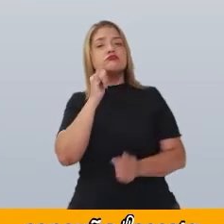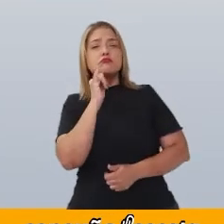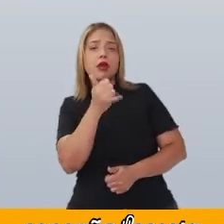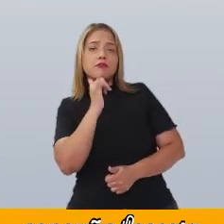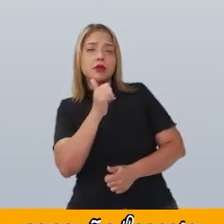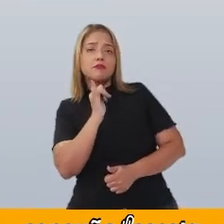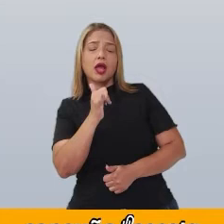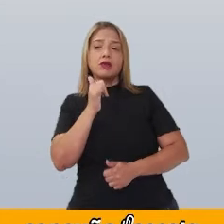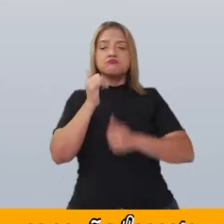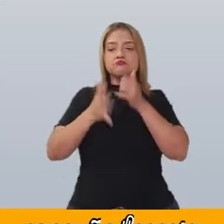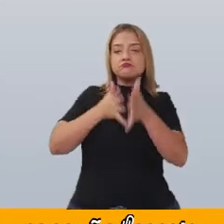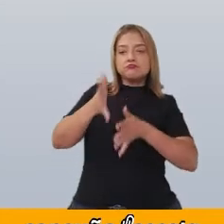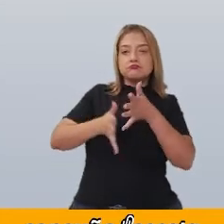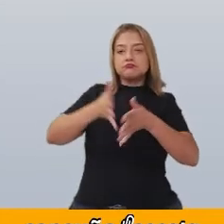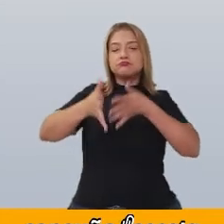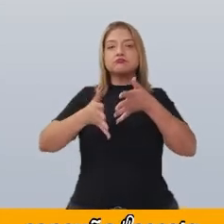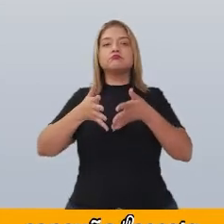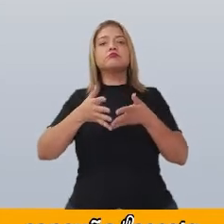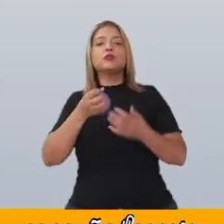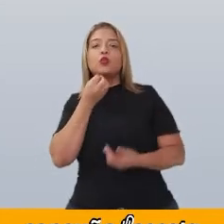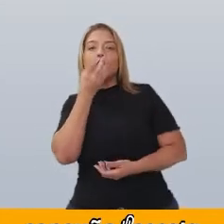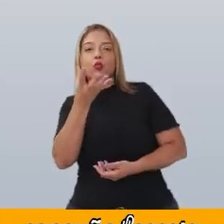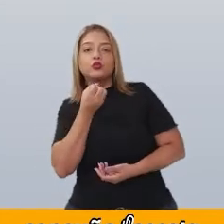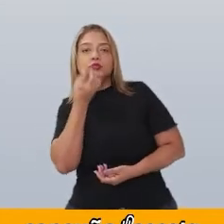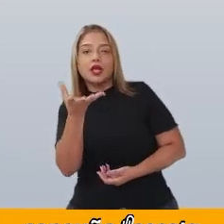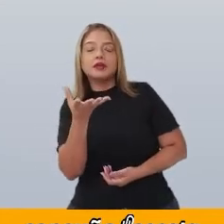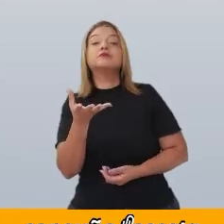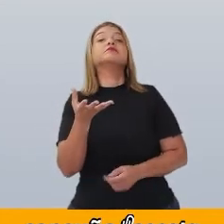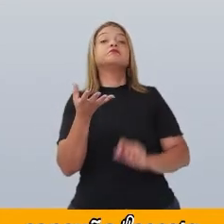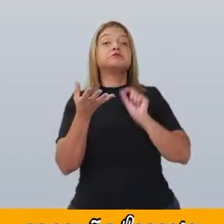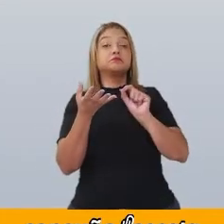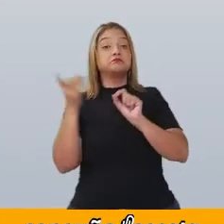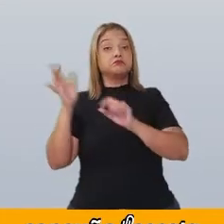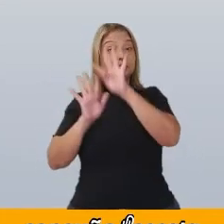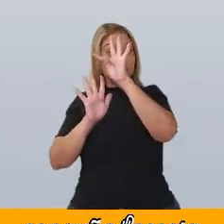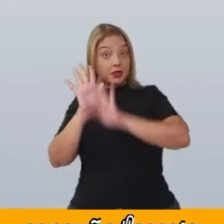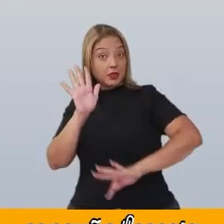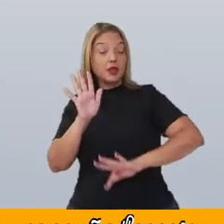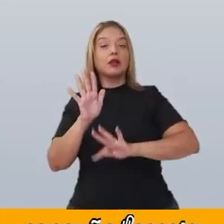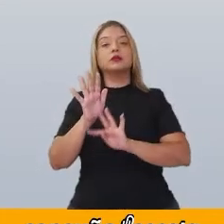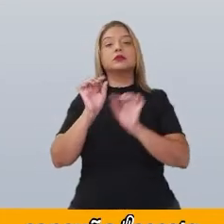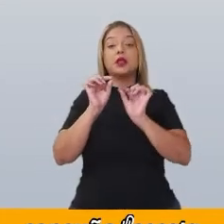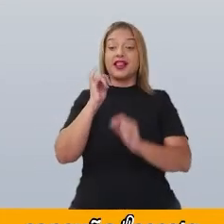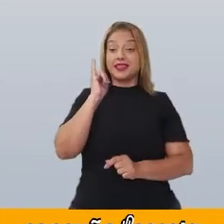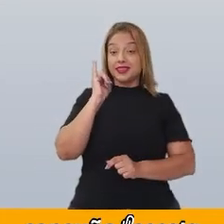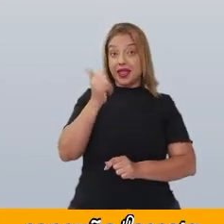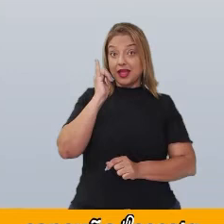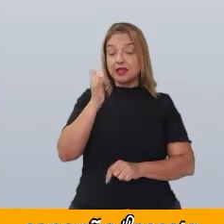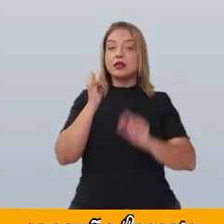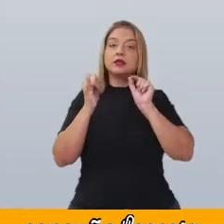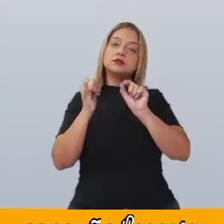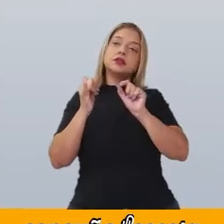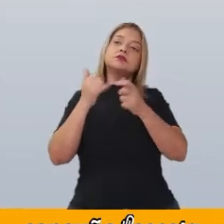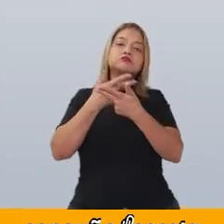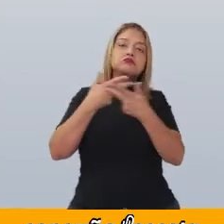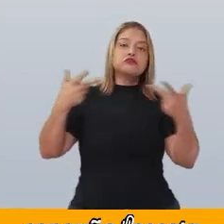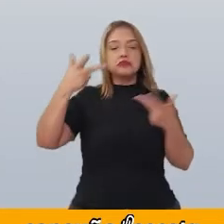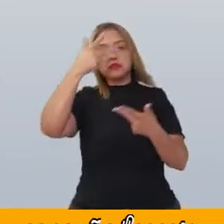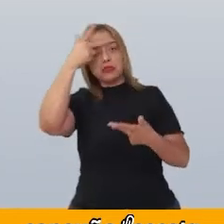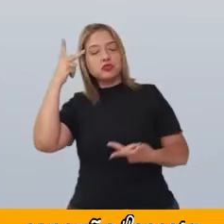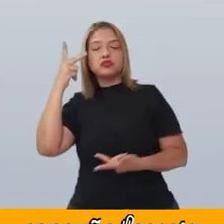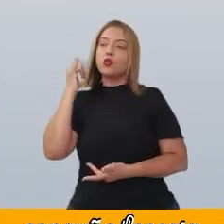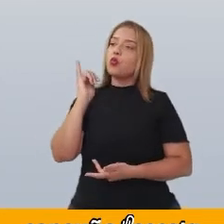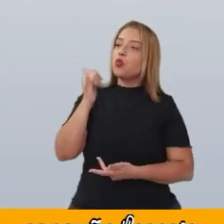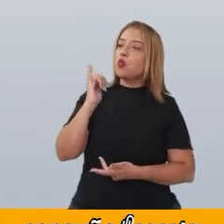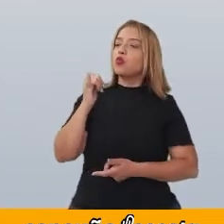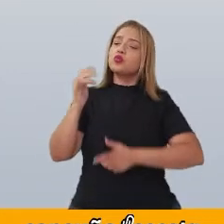narrar, contar. O texto narrativo, portanto, é aquele em que fatos são narrados em uma sequência de